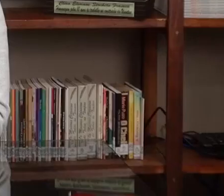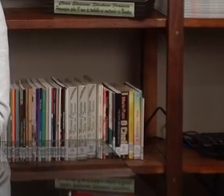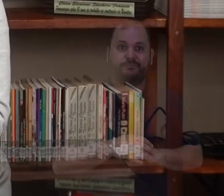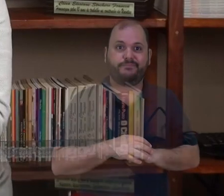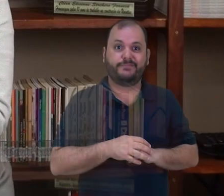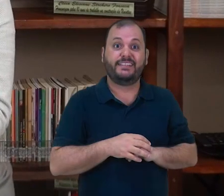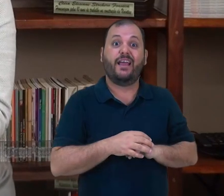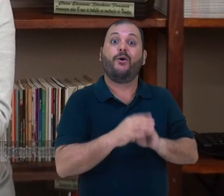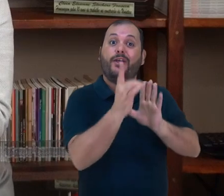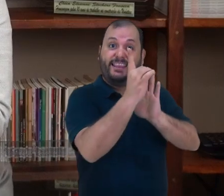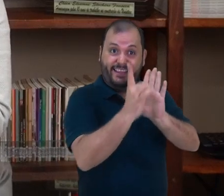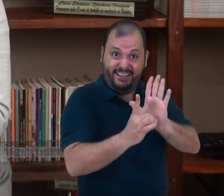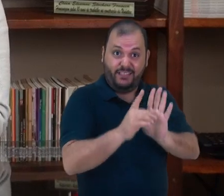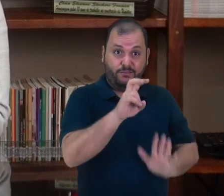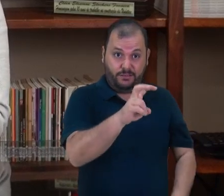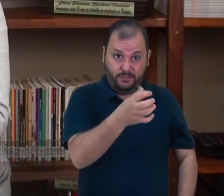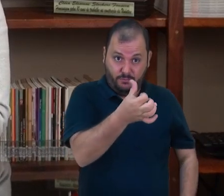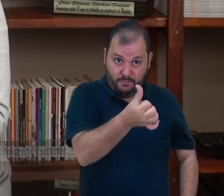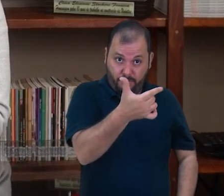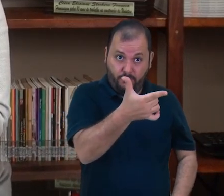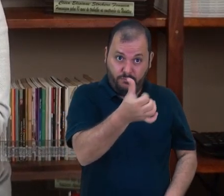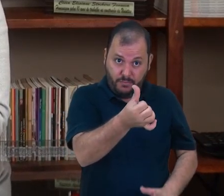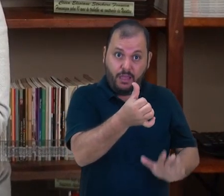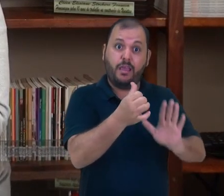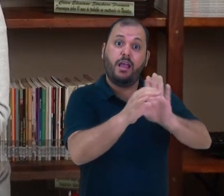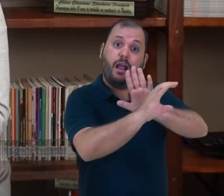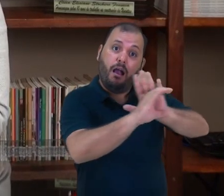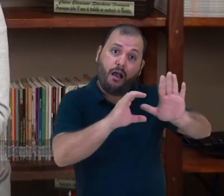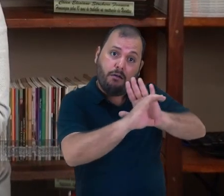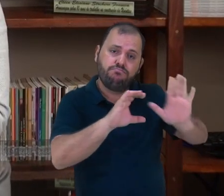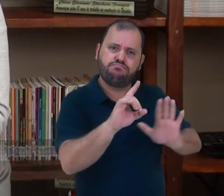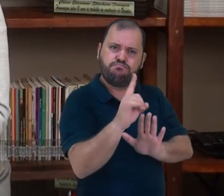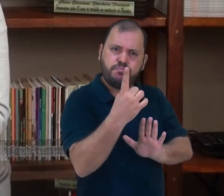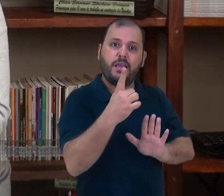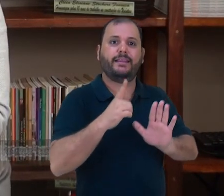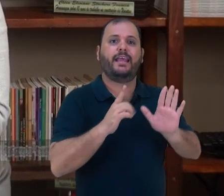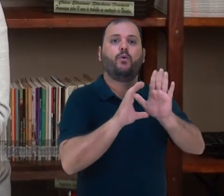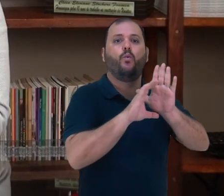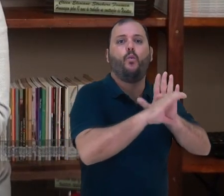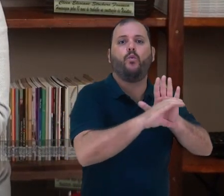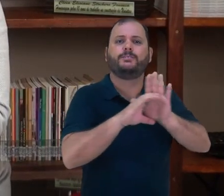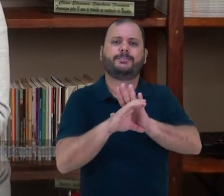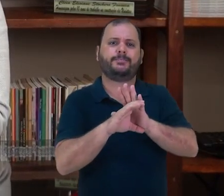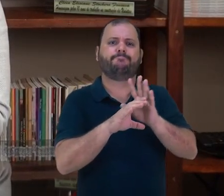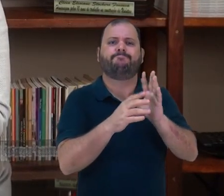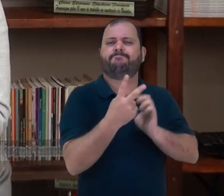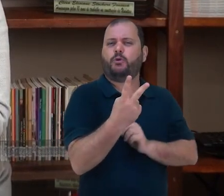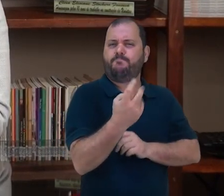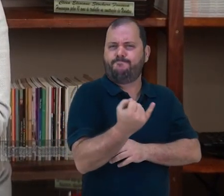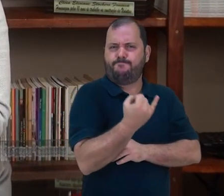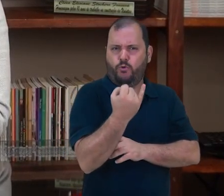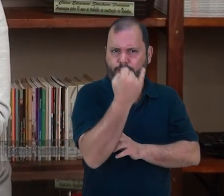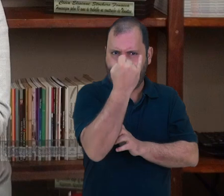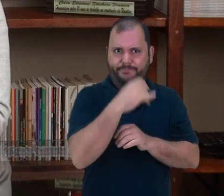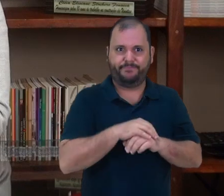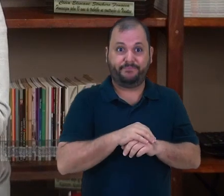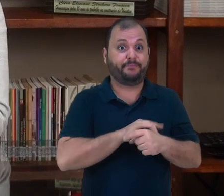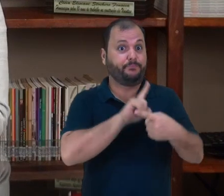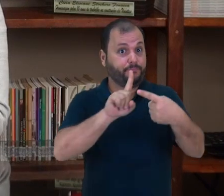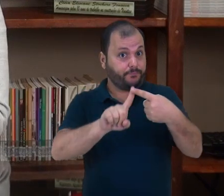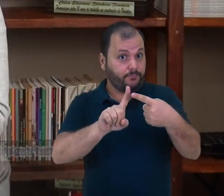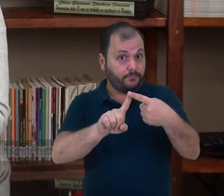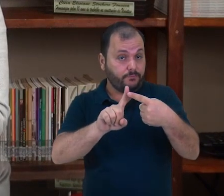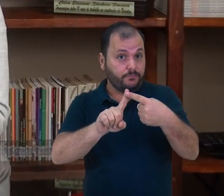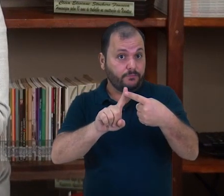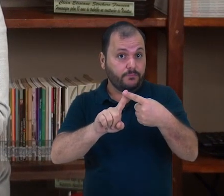O primeiro capítulo do Decreto 5626 traz duas definições importantes para o contexto dessa lei. A